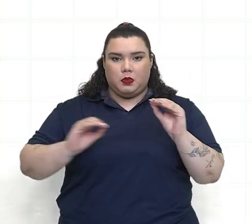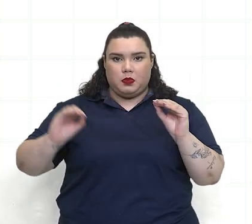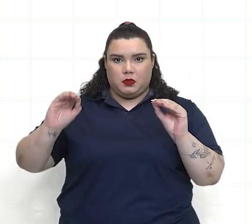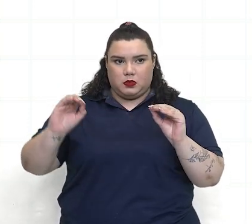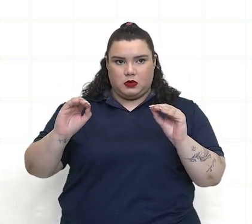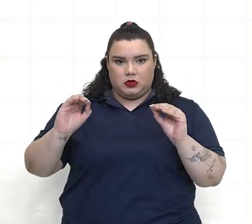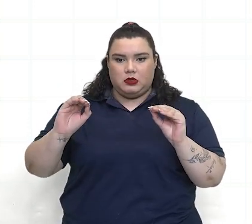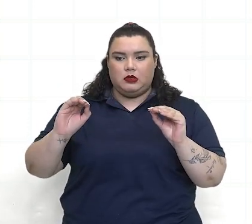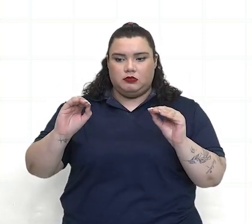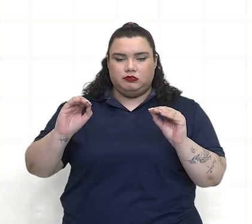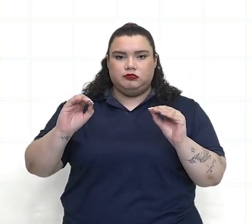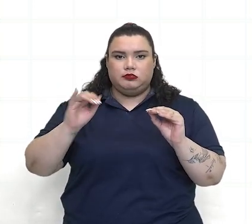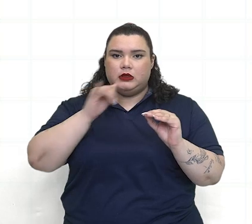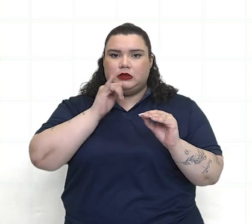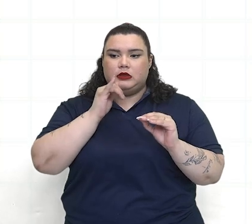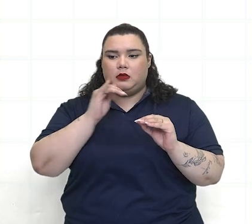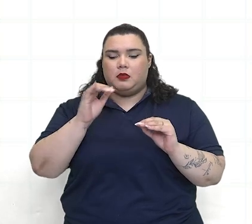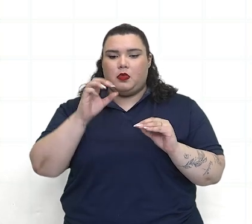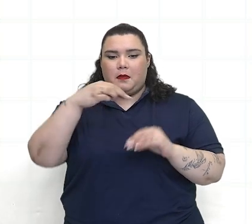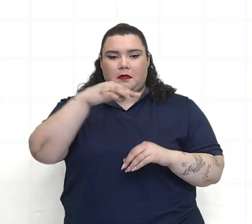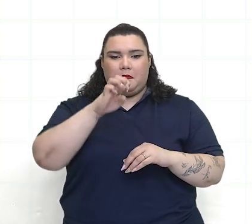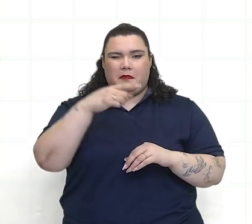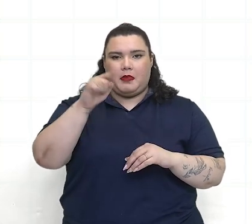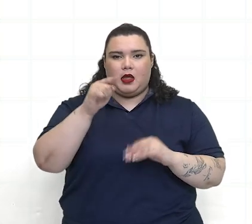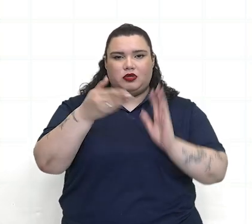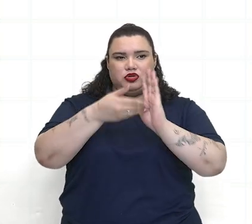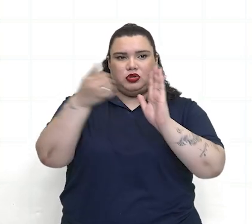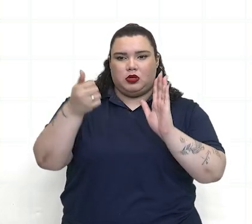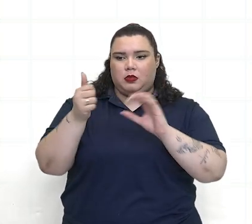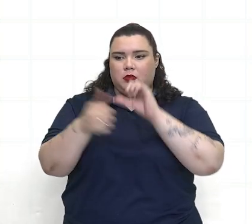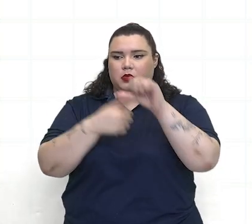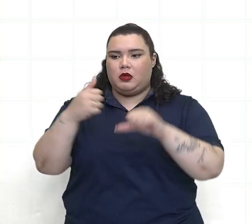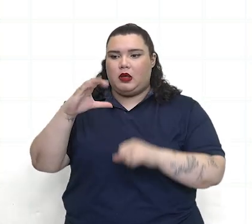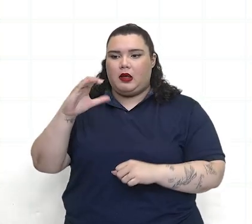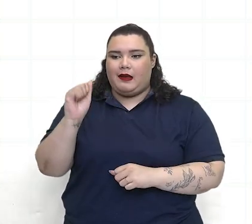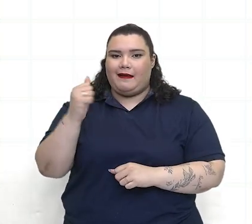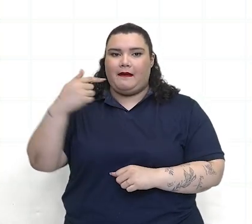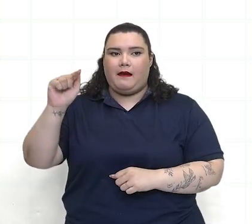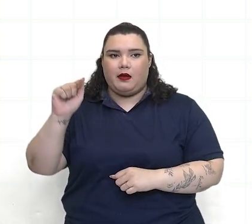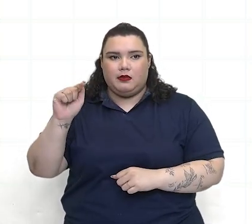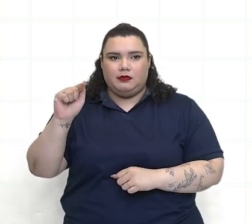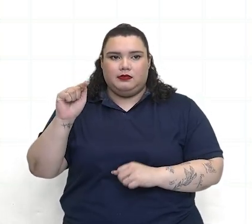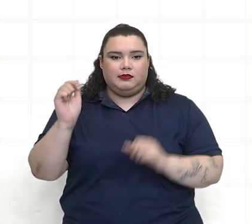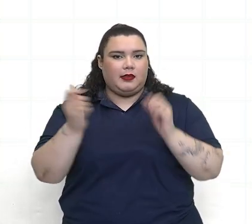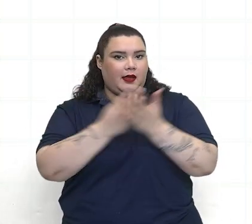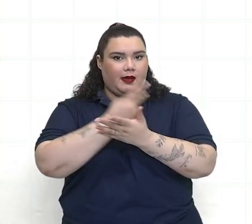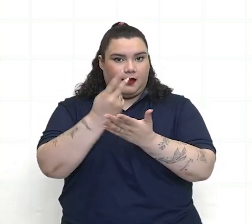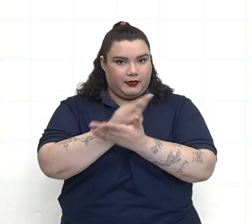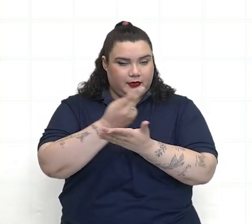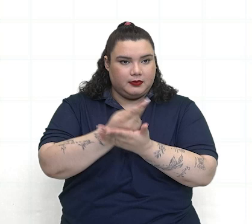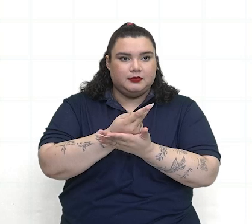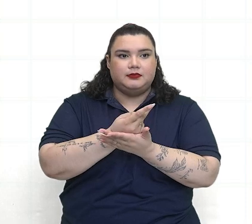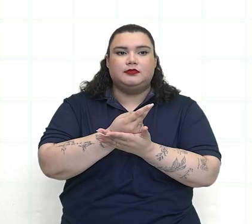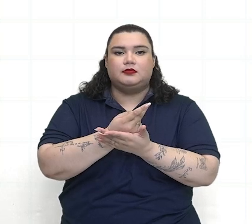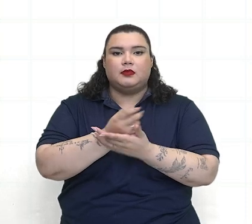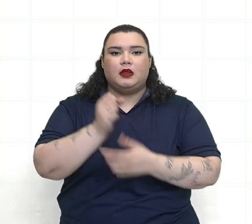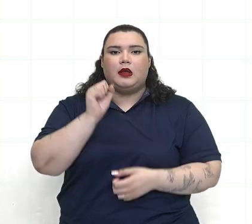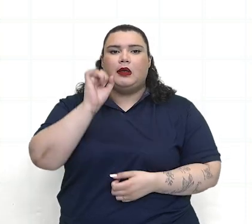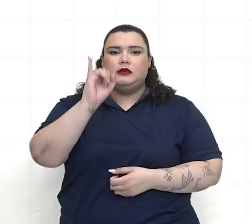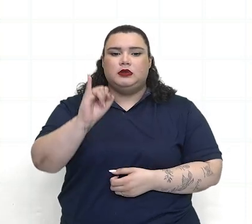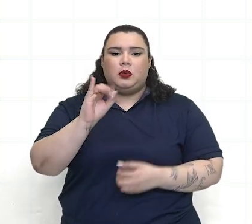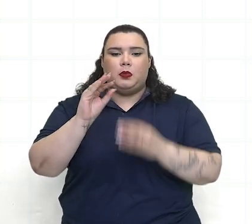sílaba tônica para a frente, para a primeira sílaba, ficaria camélias. Não é assim que se pronuncia. E se